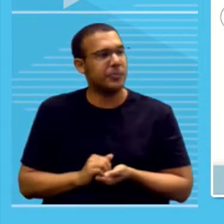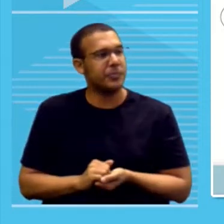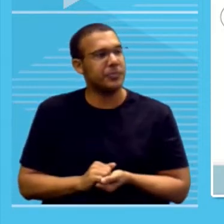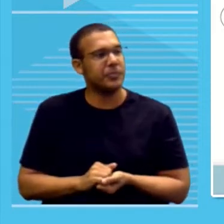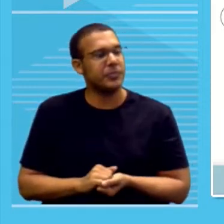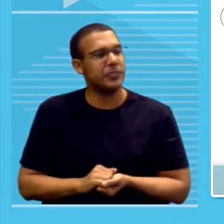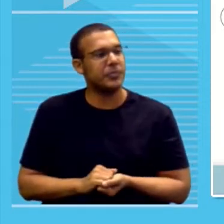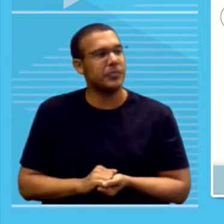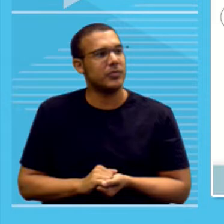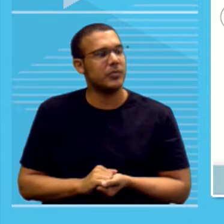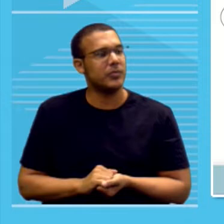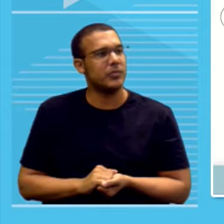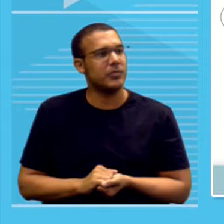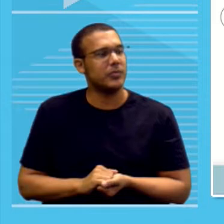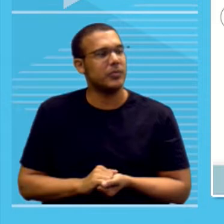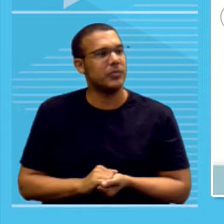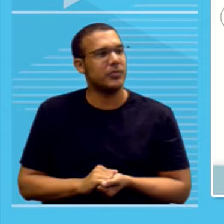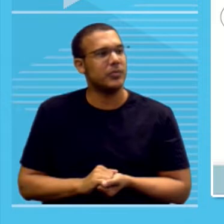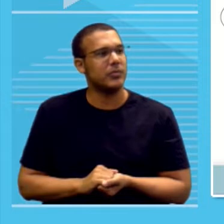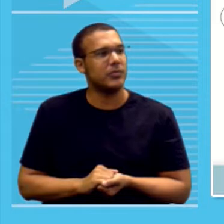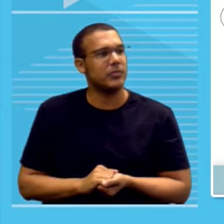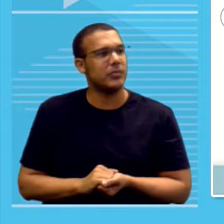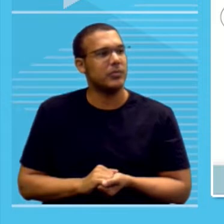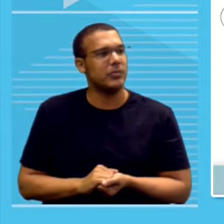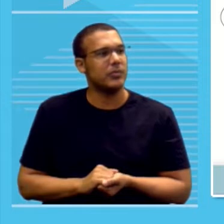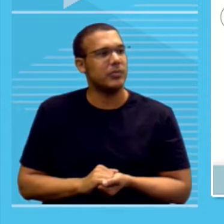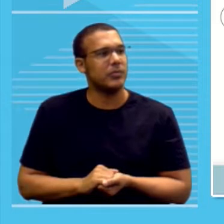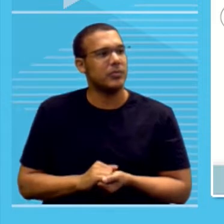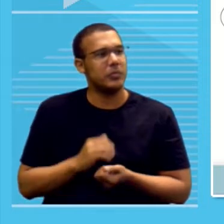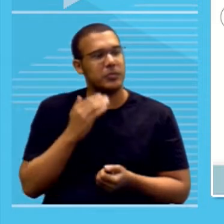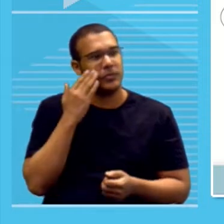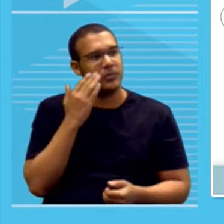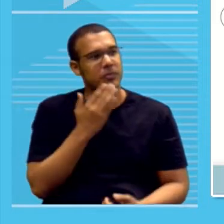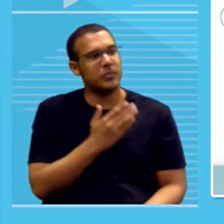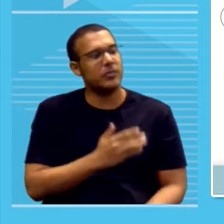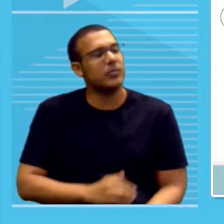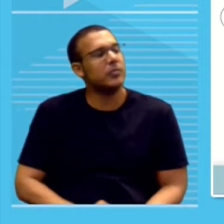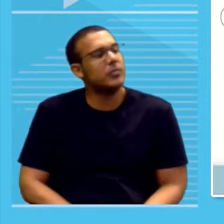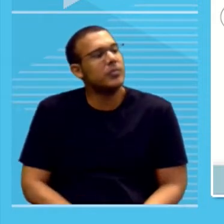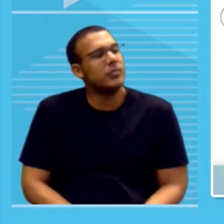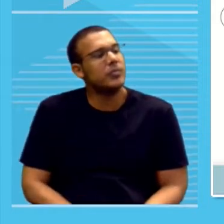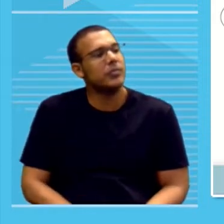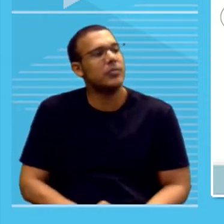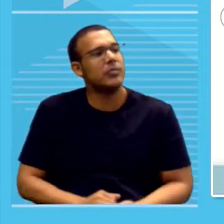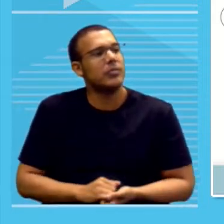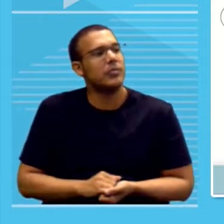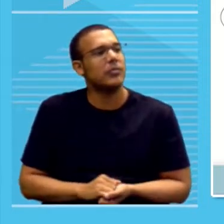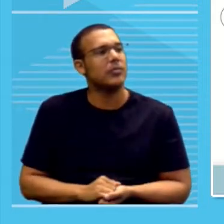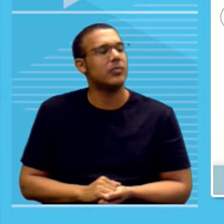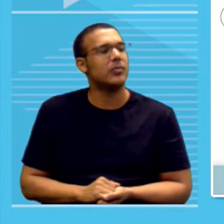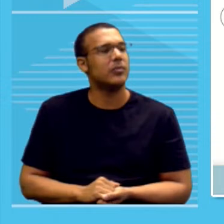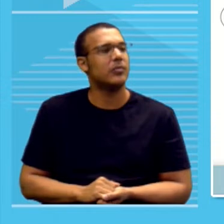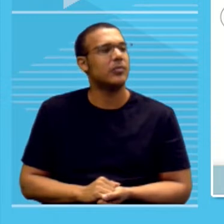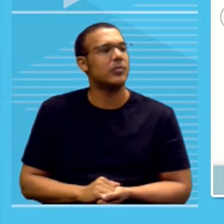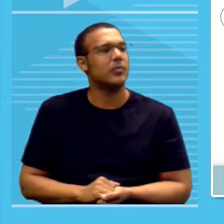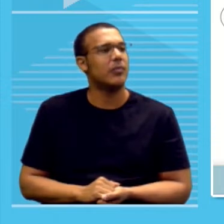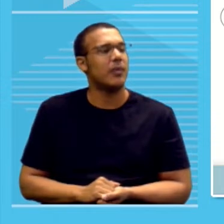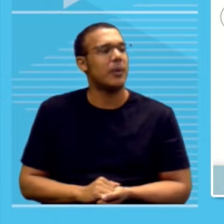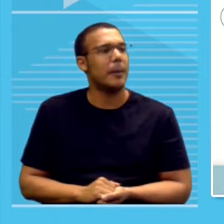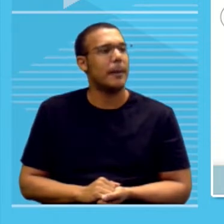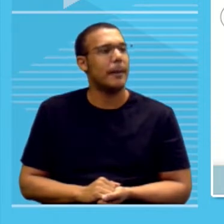sobre o que para nós desenvolvermos vai sobrar oito ao quadrado mais 7 menos k